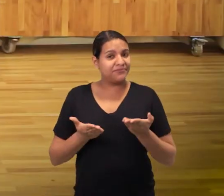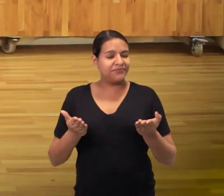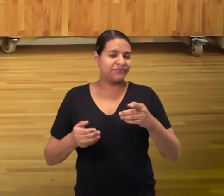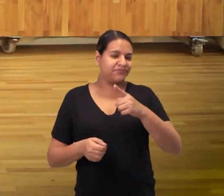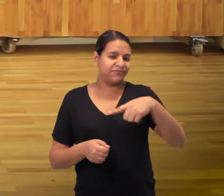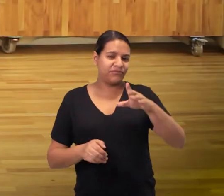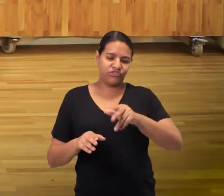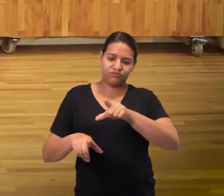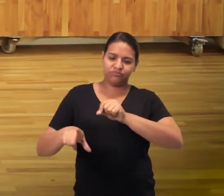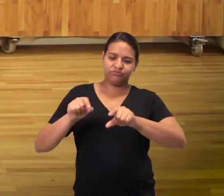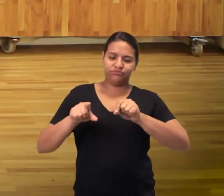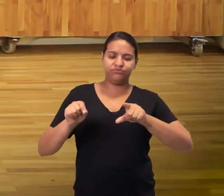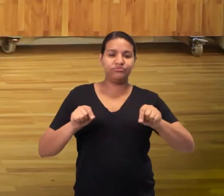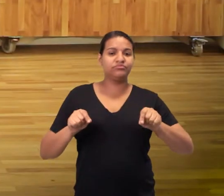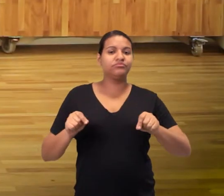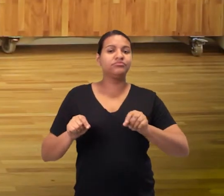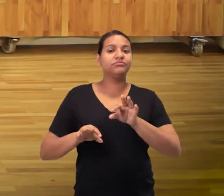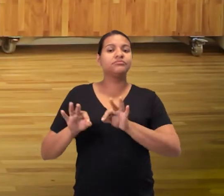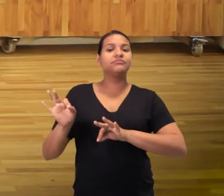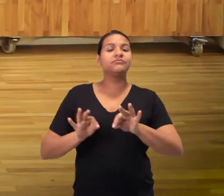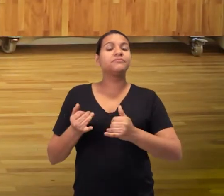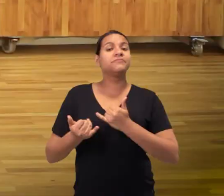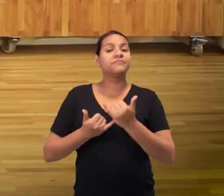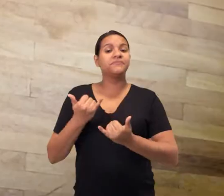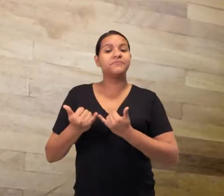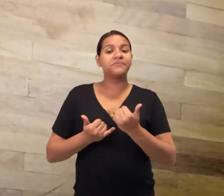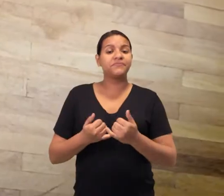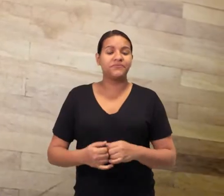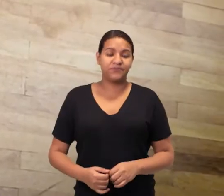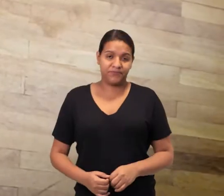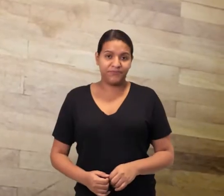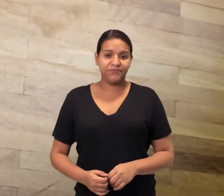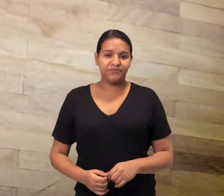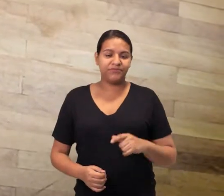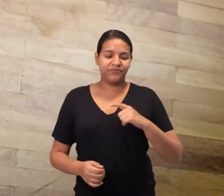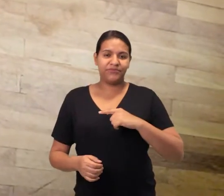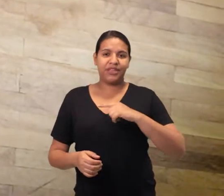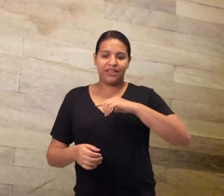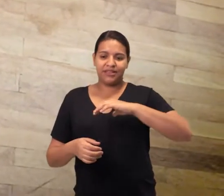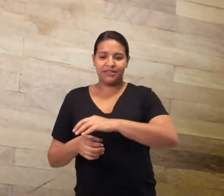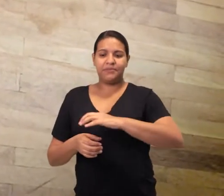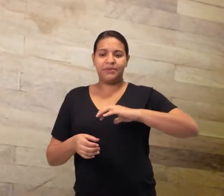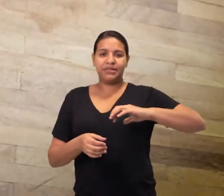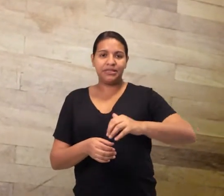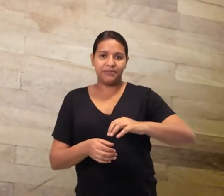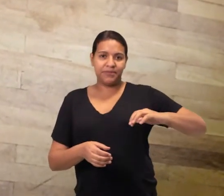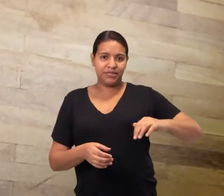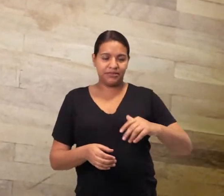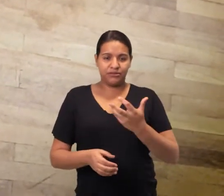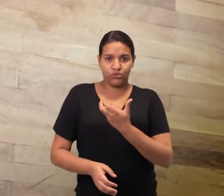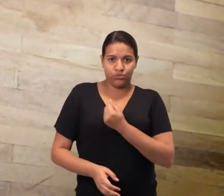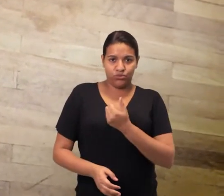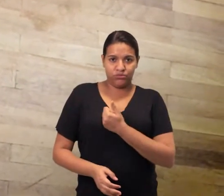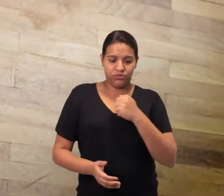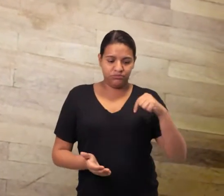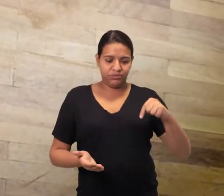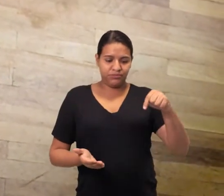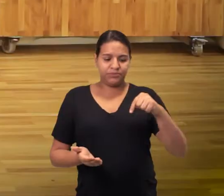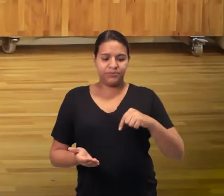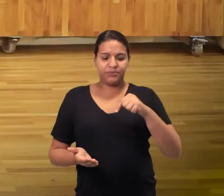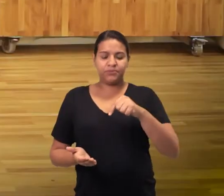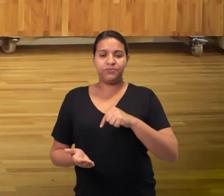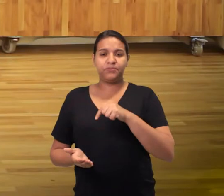você já separou os materiais, vamos montar a nossa brincadeira. Cada uma dessas tampas numeradas vai ser representada por um